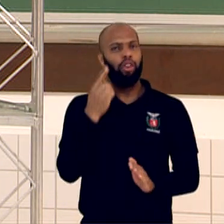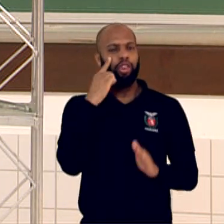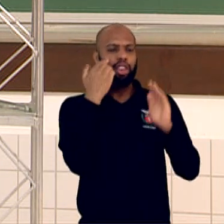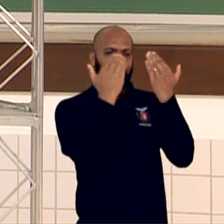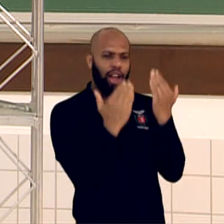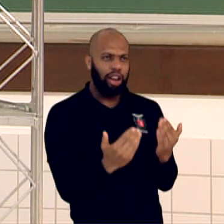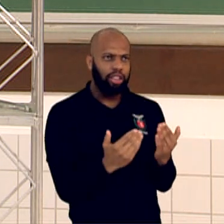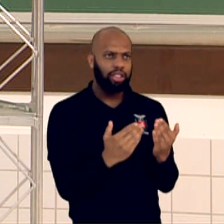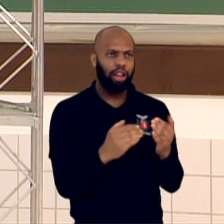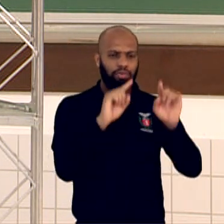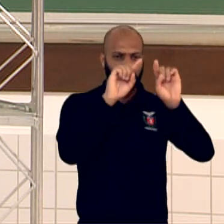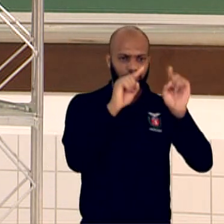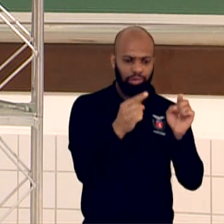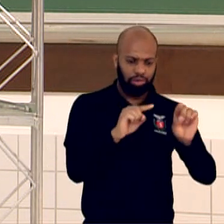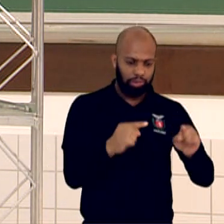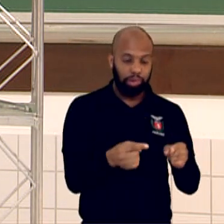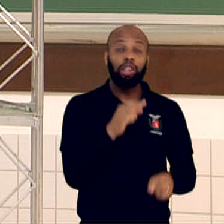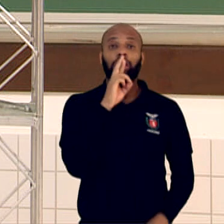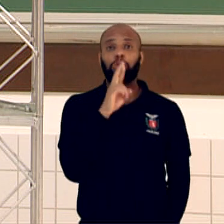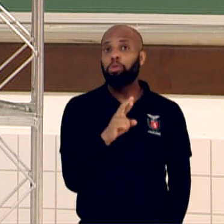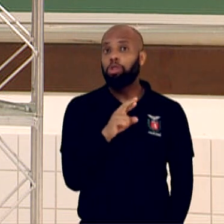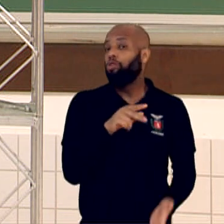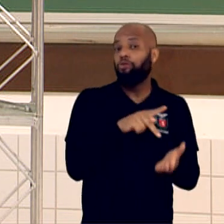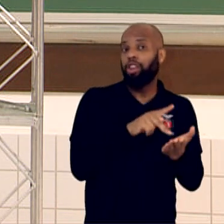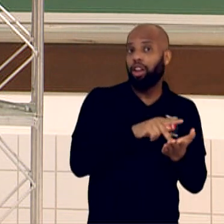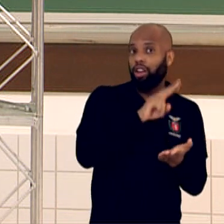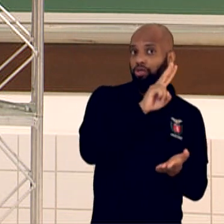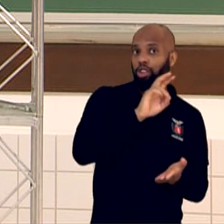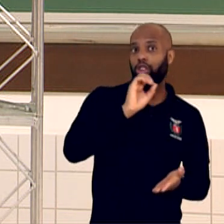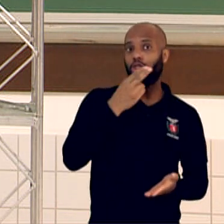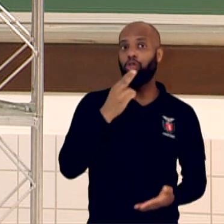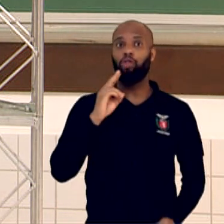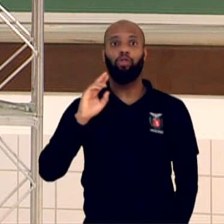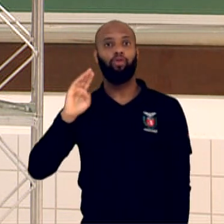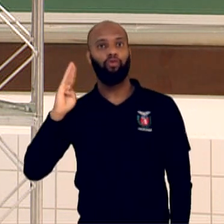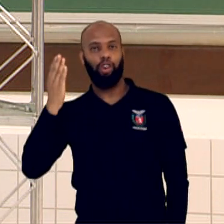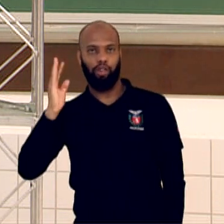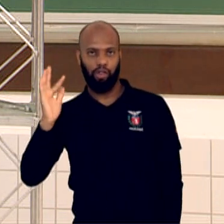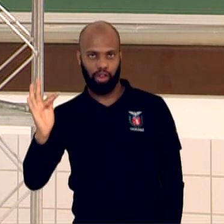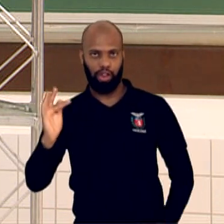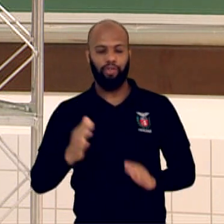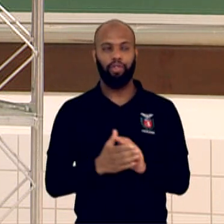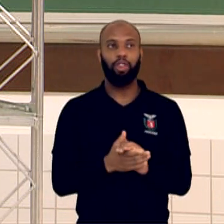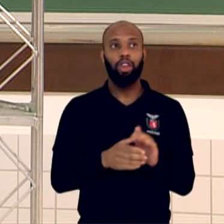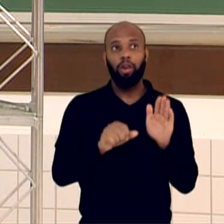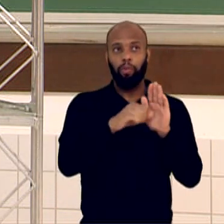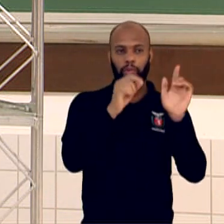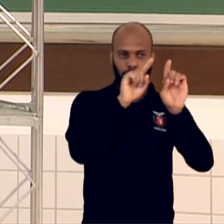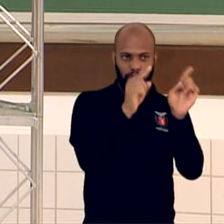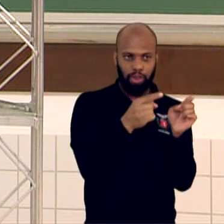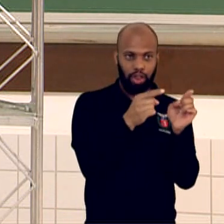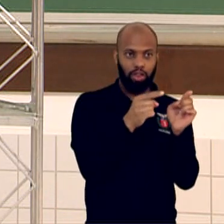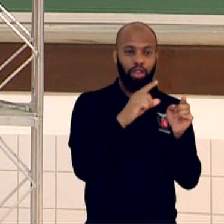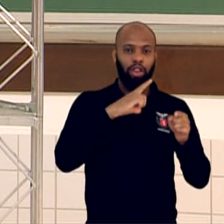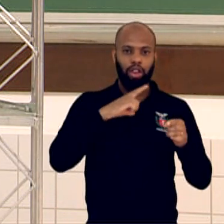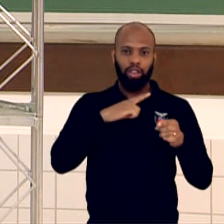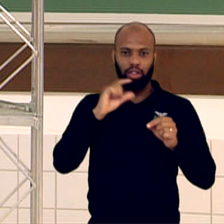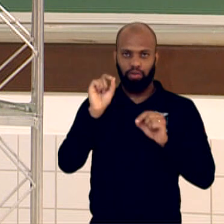caso e responder, né, se a afirmação que está aqui é verdadeira ou é falsa. Então, primeiro caso, o arco de